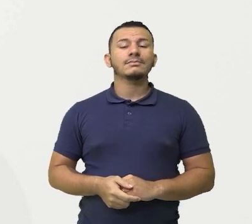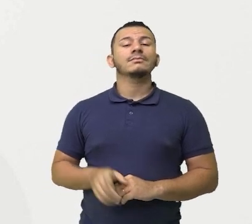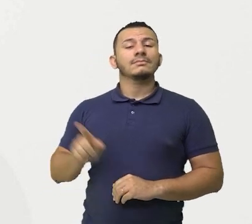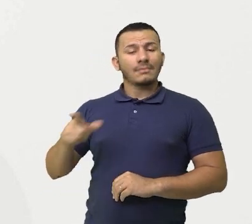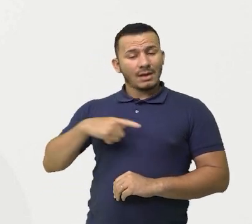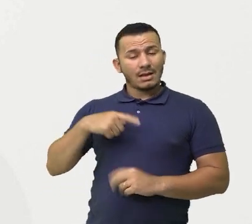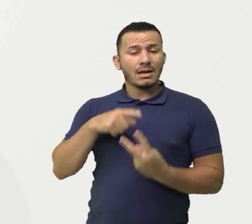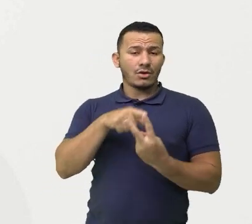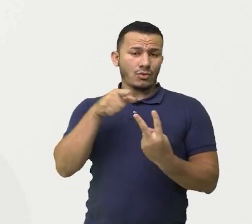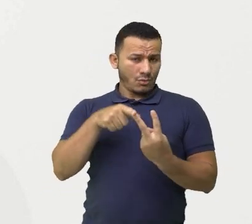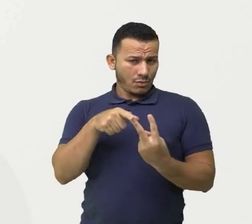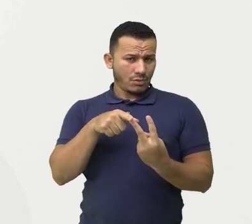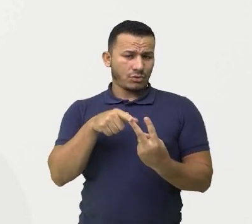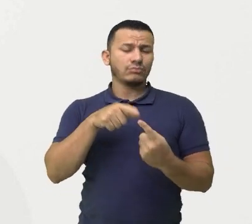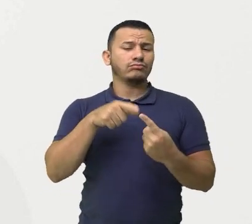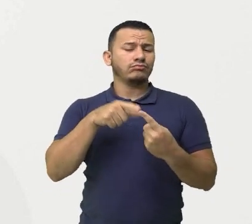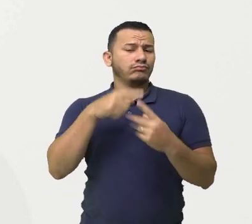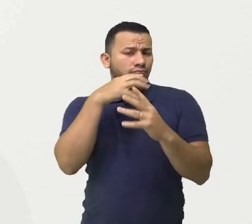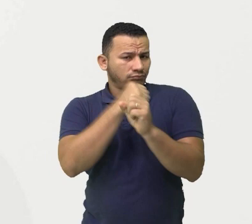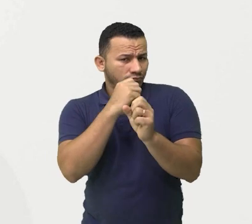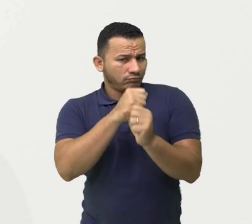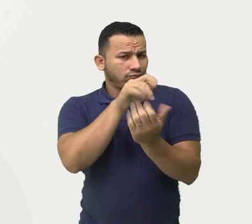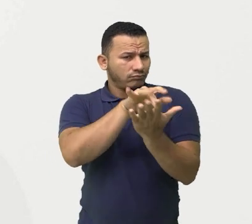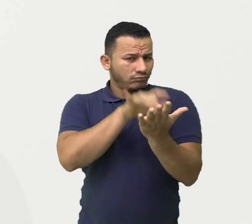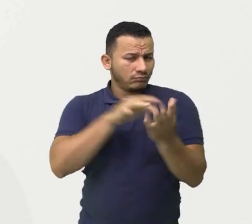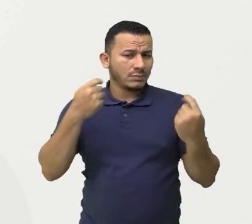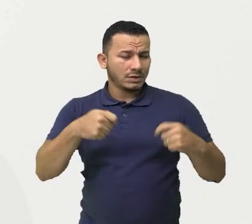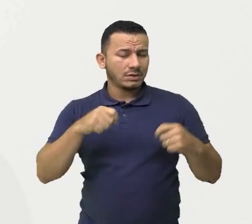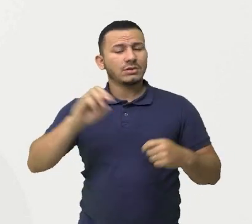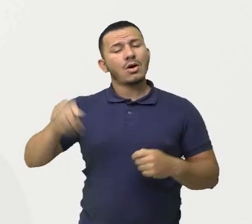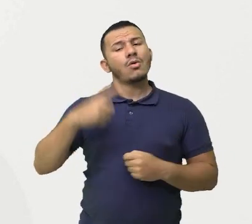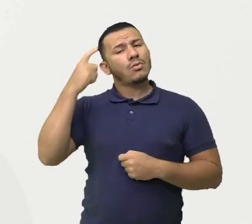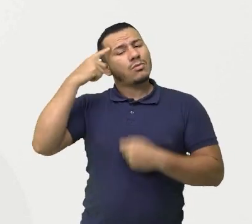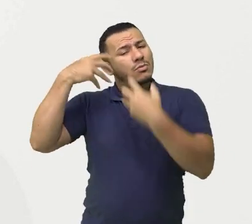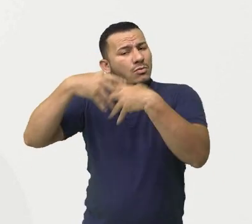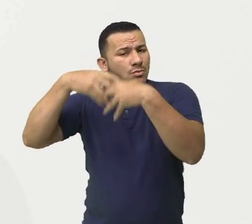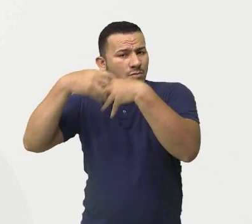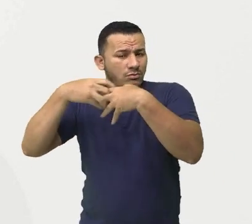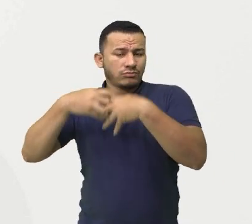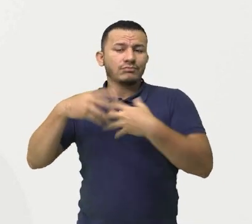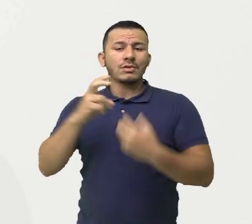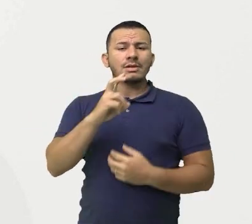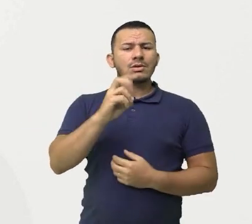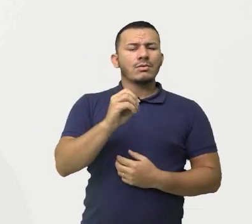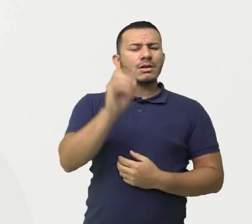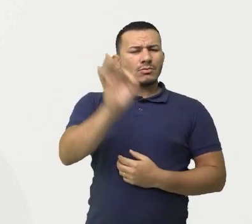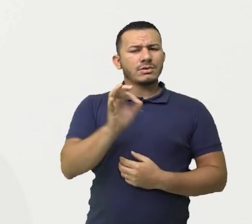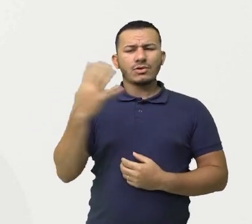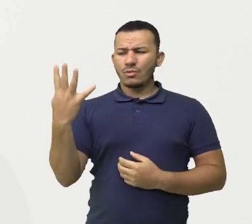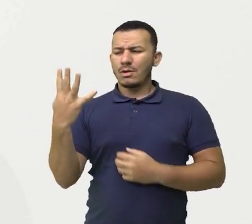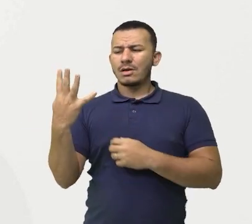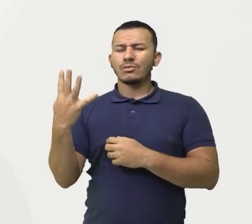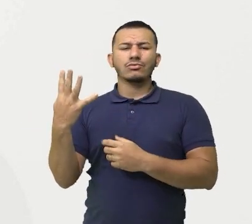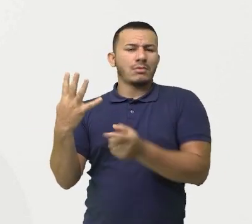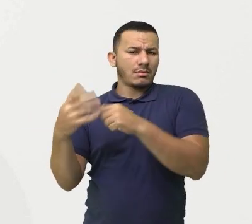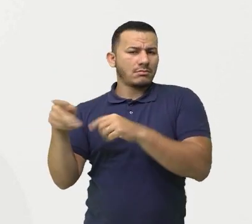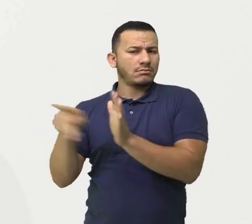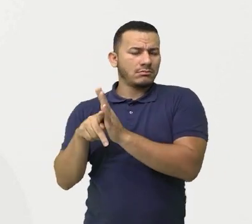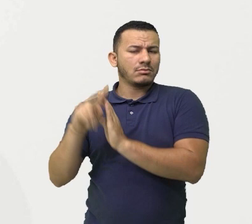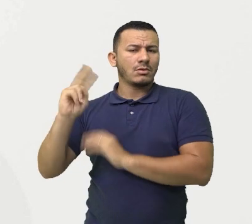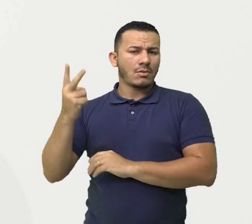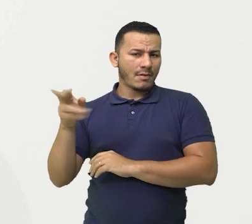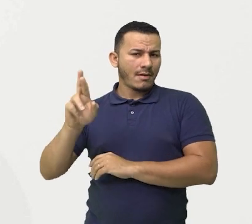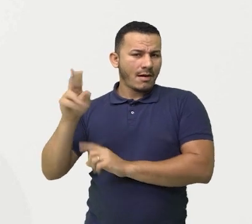de duas maneiras para você, ó, sem cálculo e com cálculo. Sem cálculo você faria aí metade, né, 50%, metade de R$4,